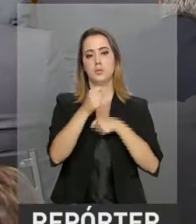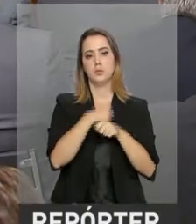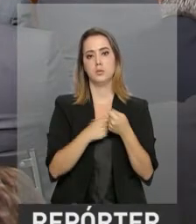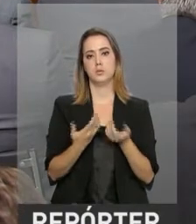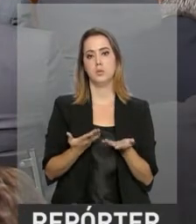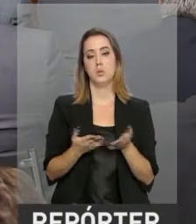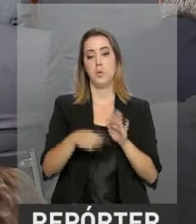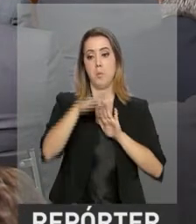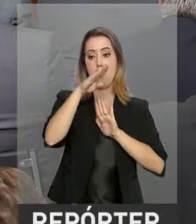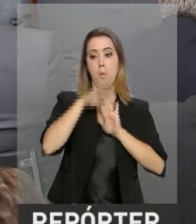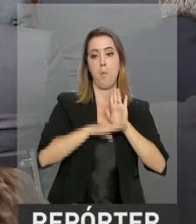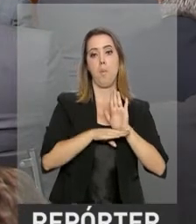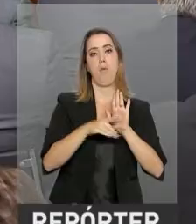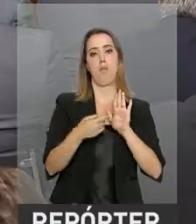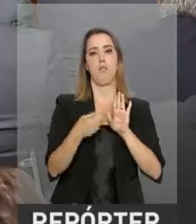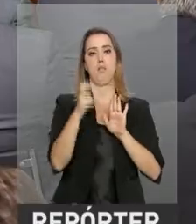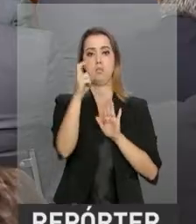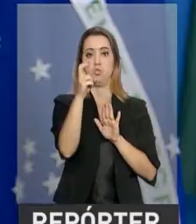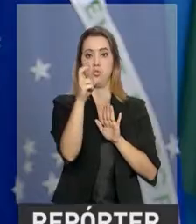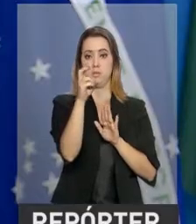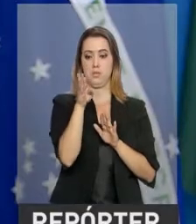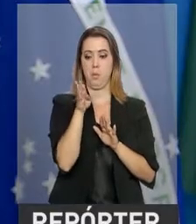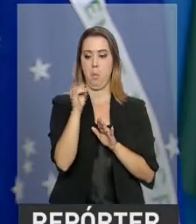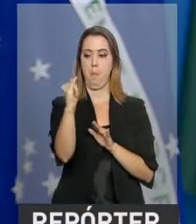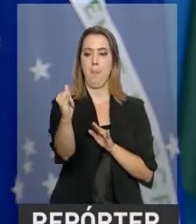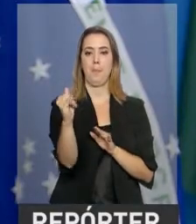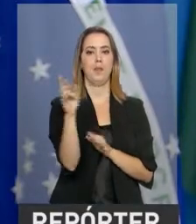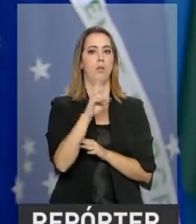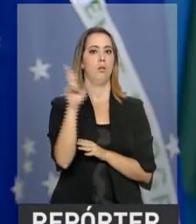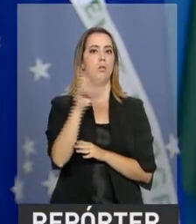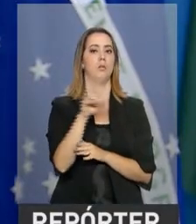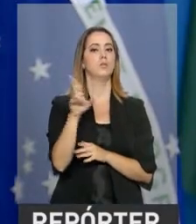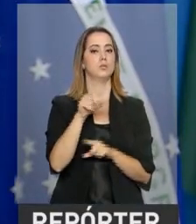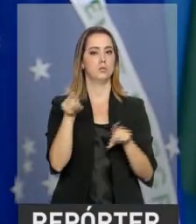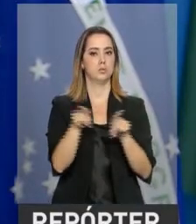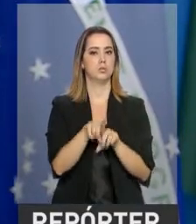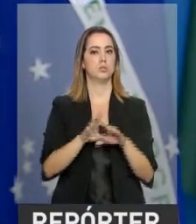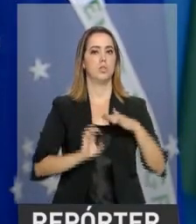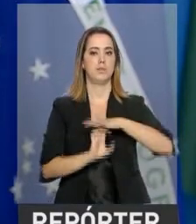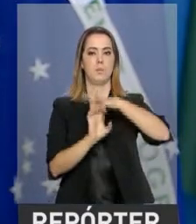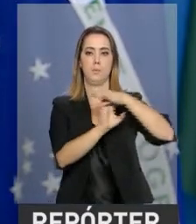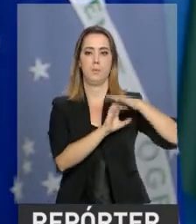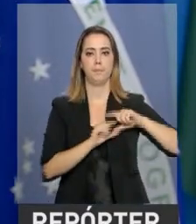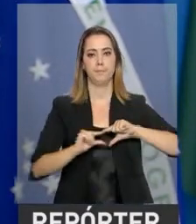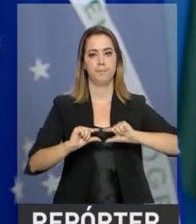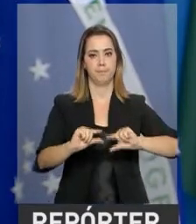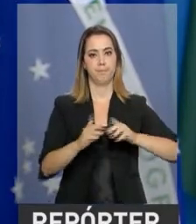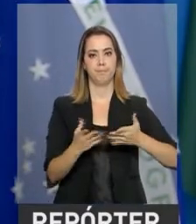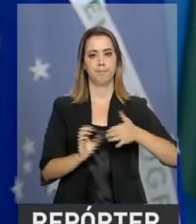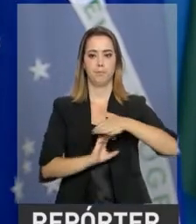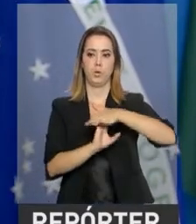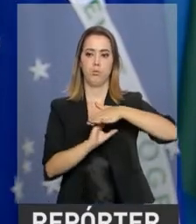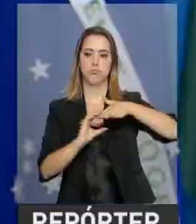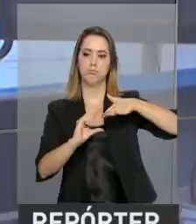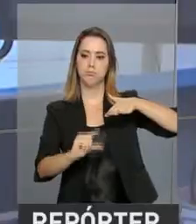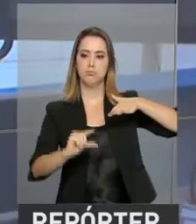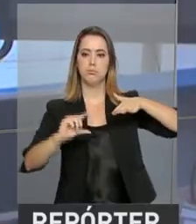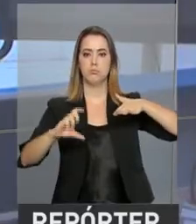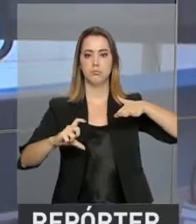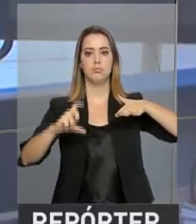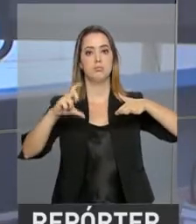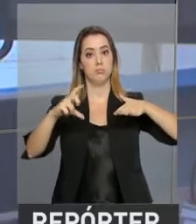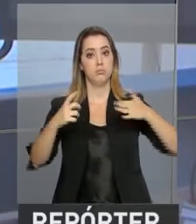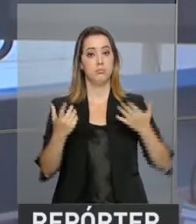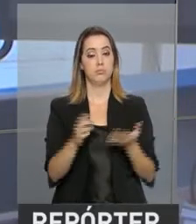plano de mais ou menos 5 bilhões e 400 milhões para micro e pequena empresa micro pequena e média empresa